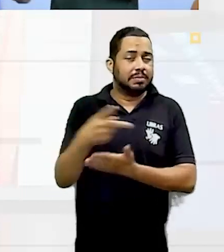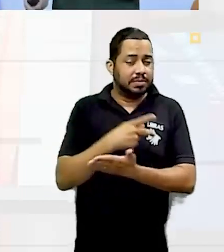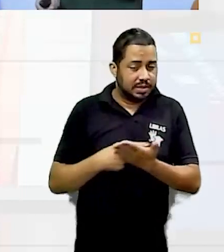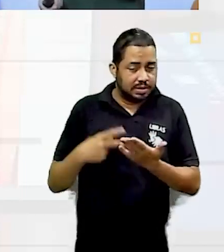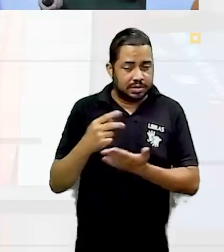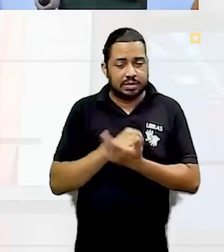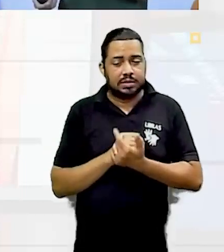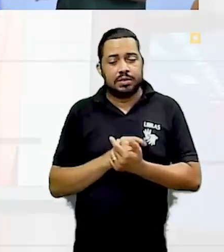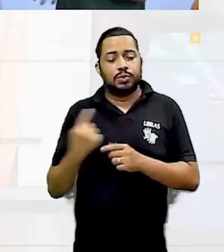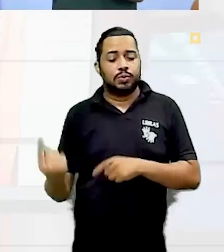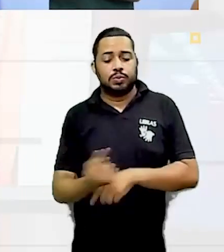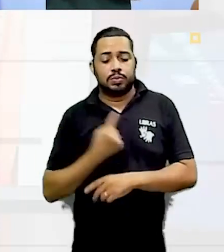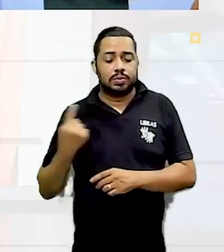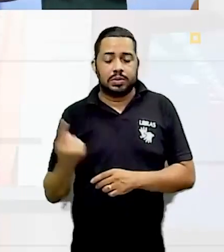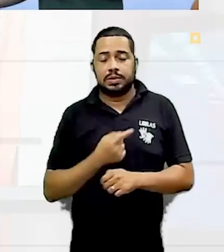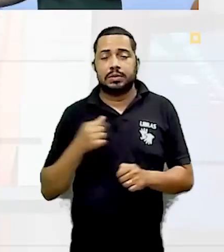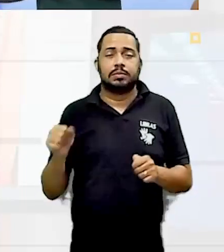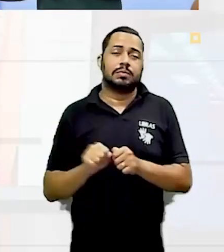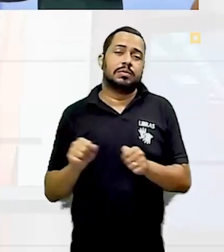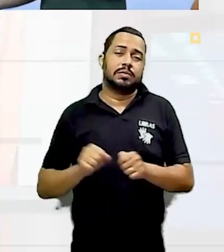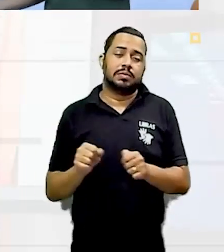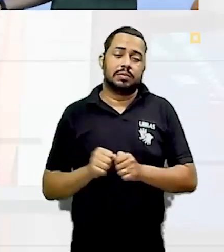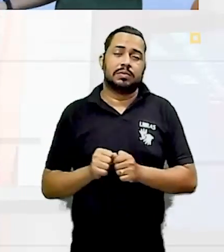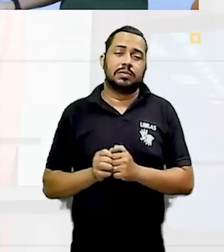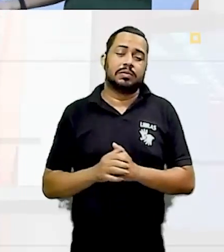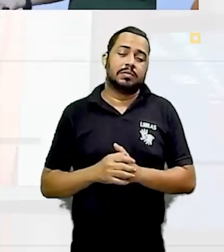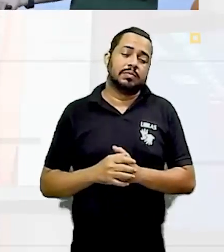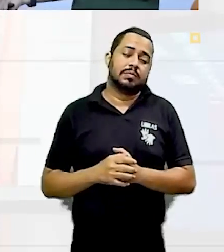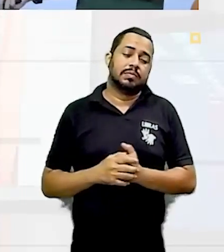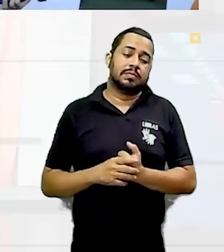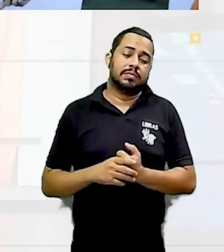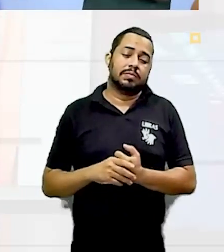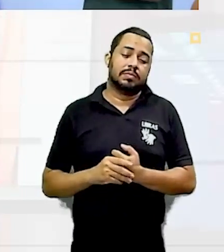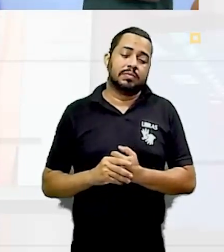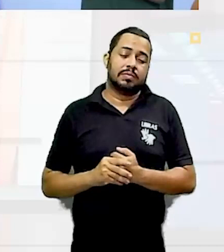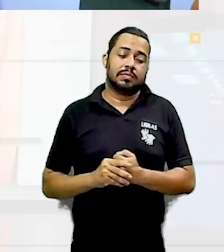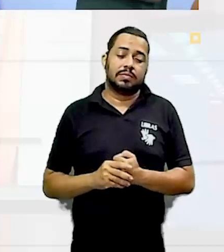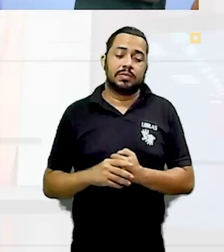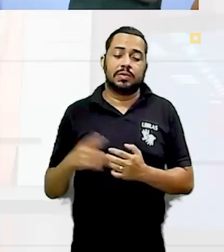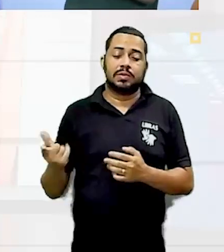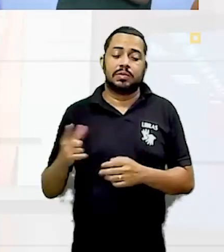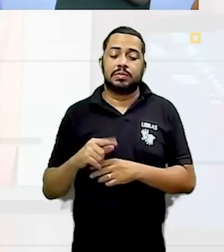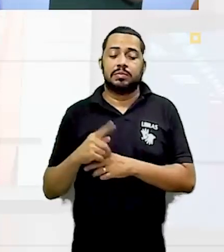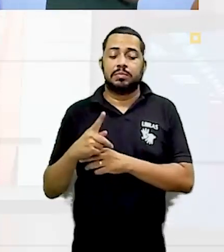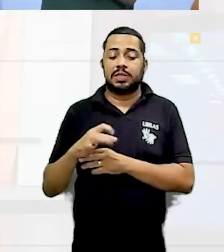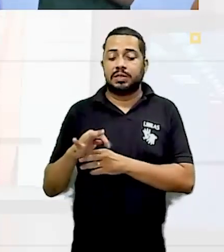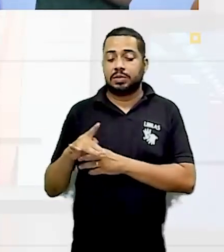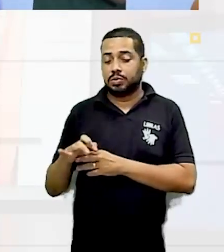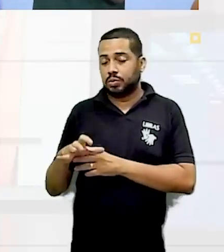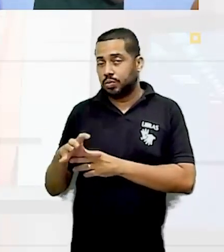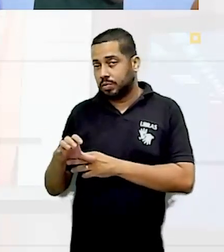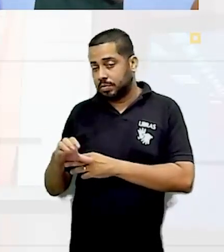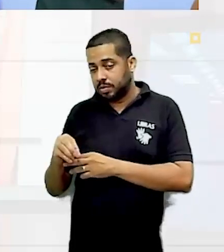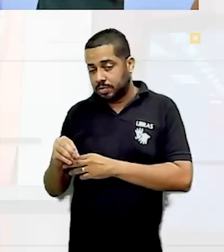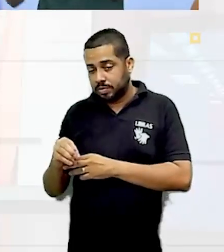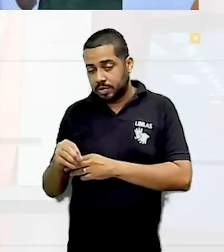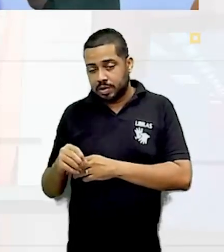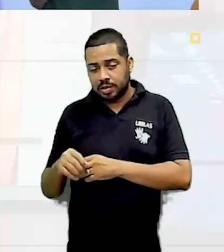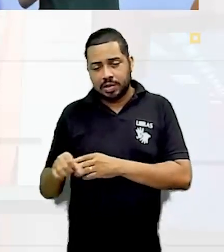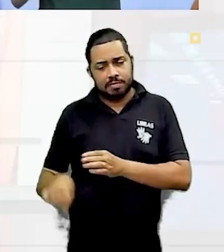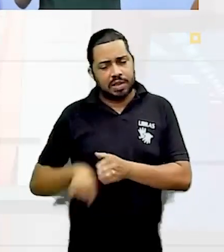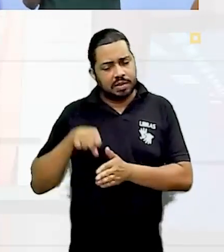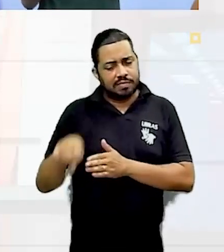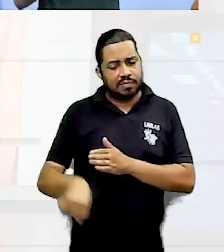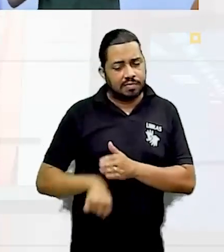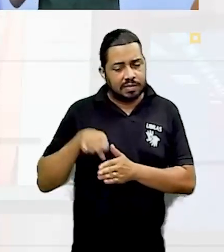rodando e reproduzir elas no pracinoscópio através de uma manivela que ficava girando e a